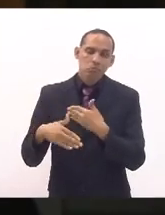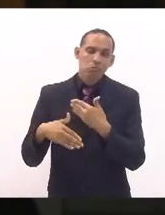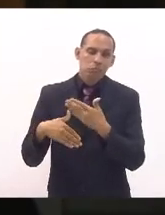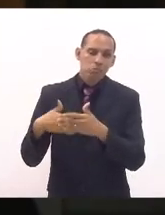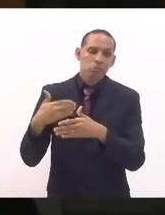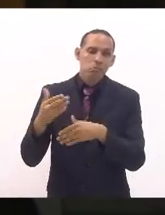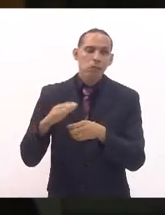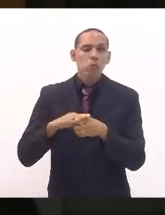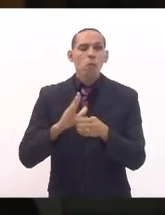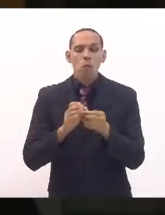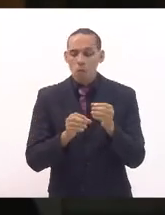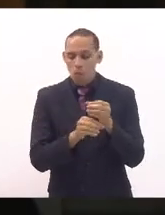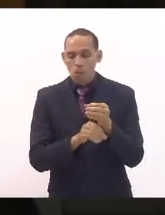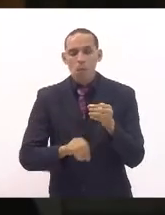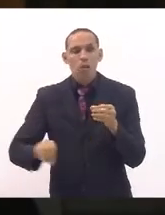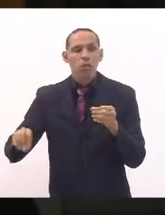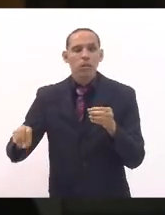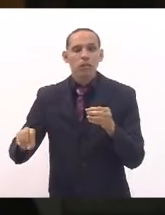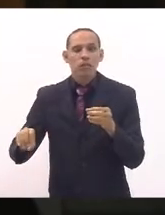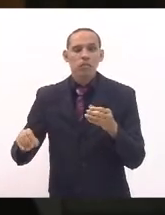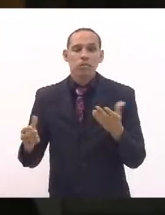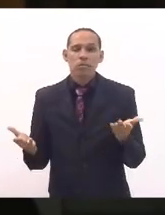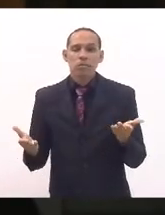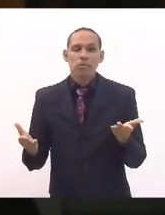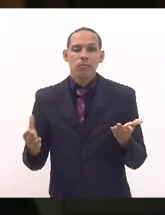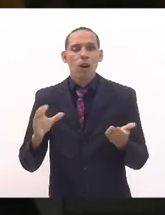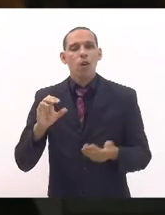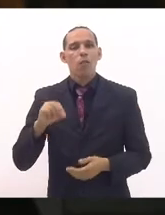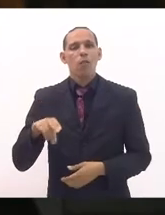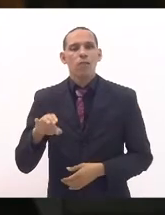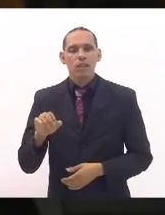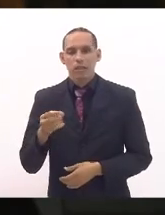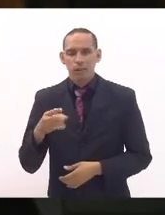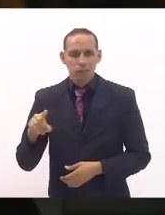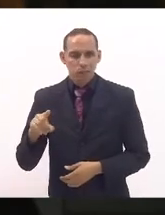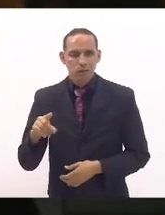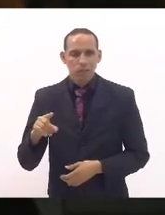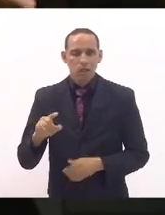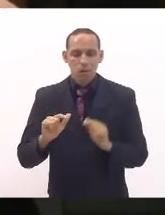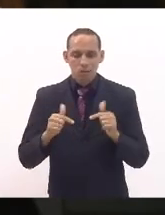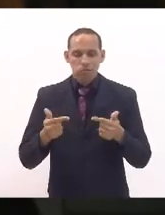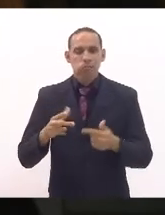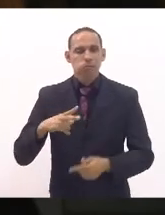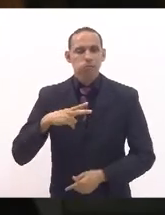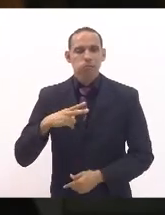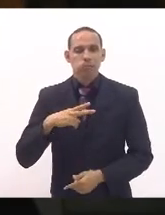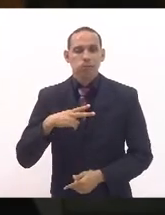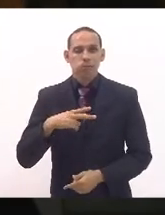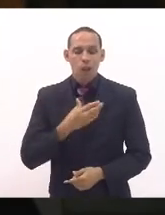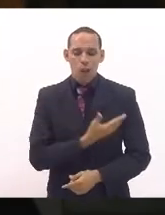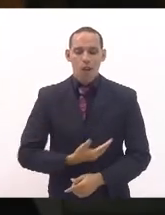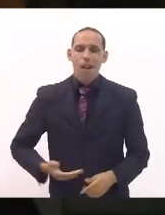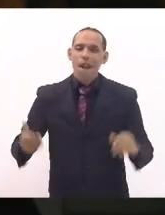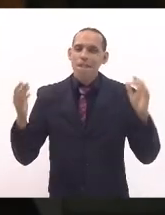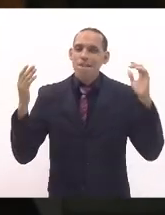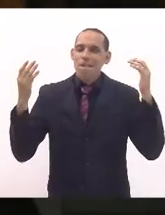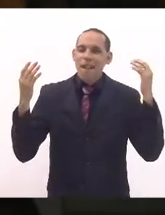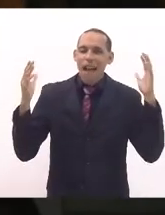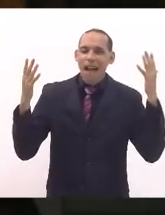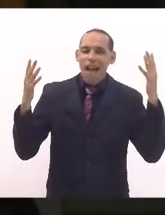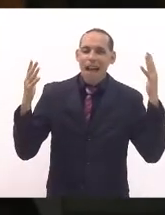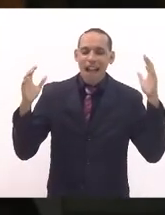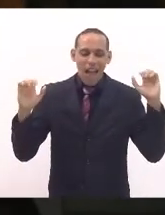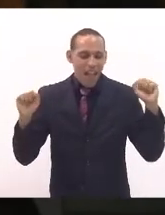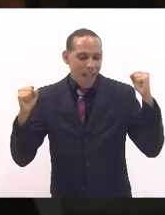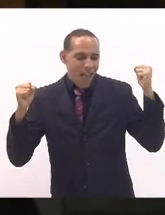saneamento, grande concessão à iniciativa privada, o governo festejou, mas não teve a